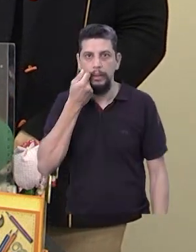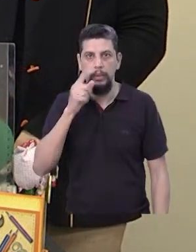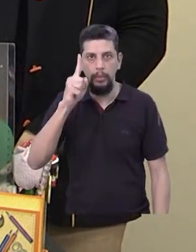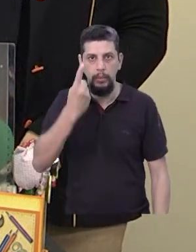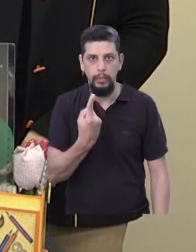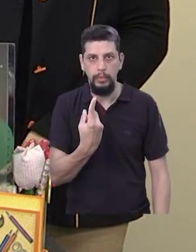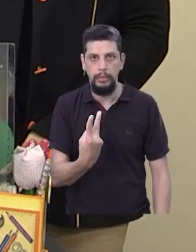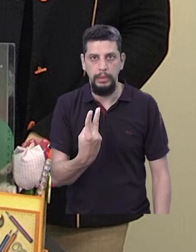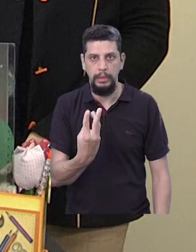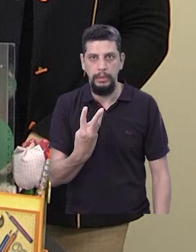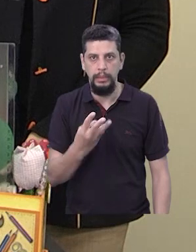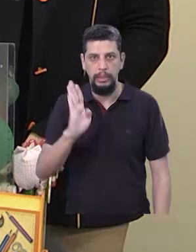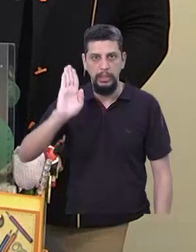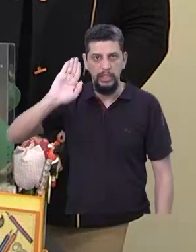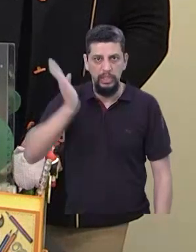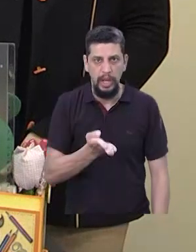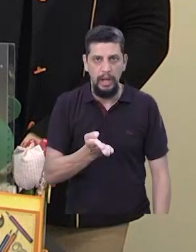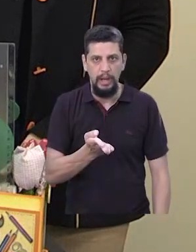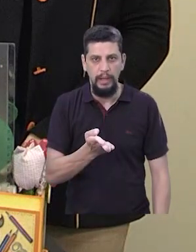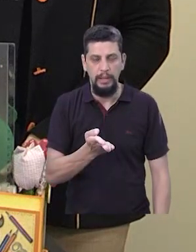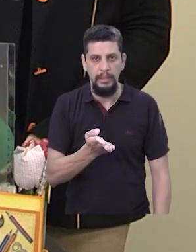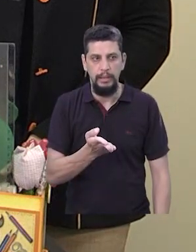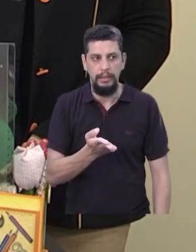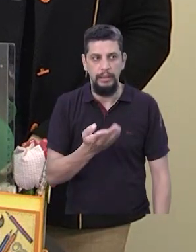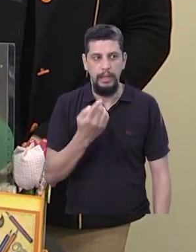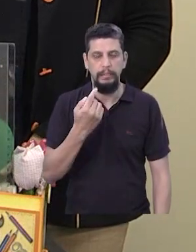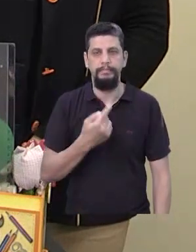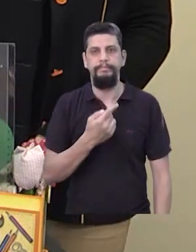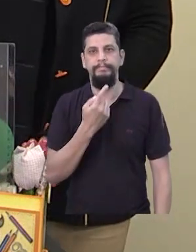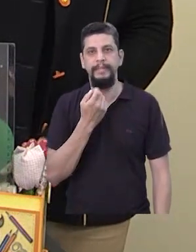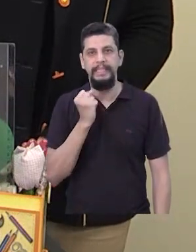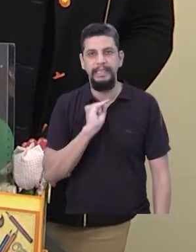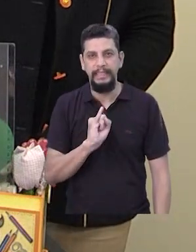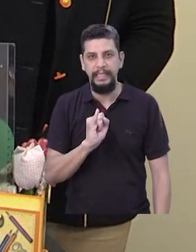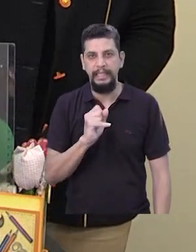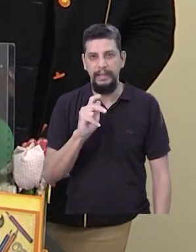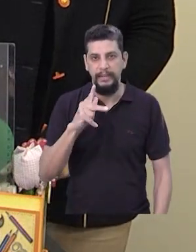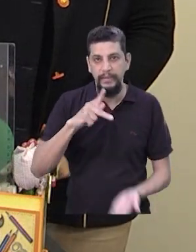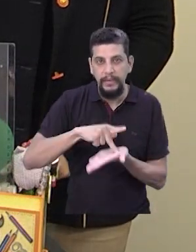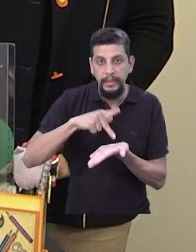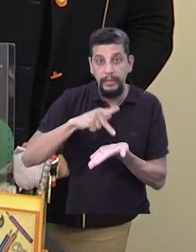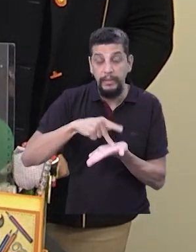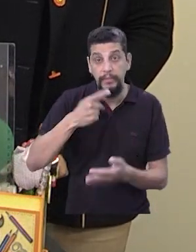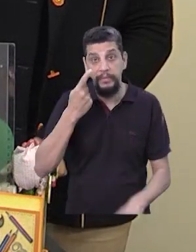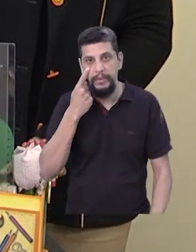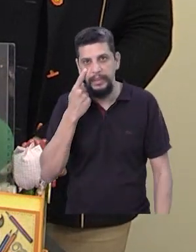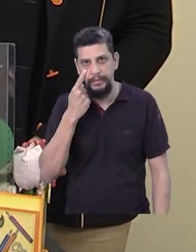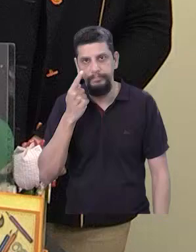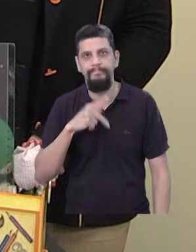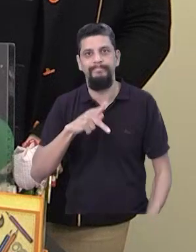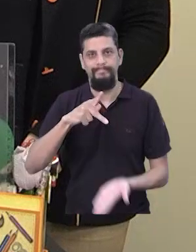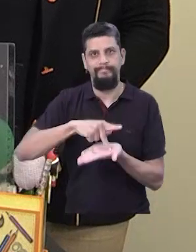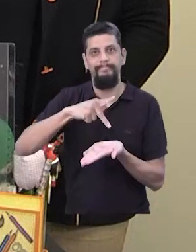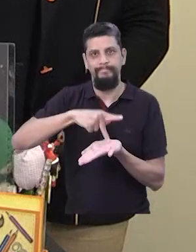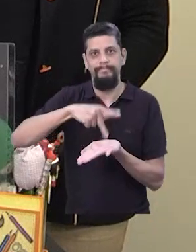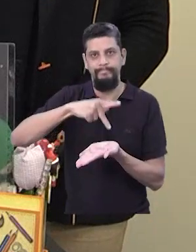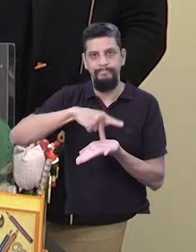lápis lá. Isso. Um, dois, três e... Valendo. Será que é verdadeiro? Vamos ver.